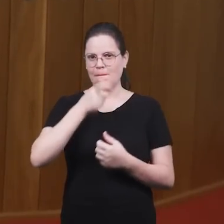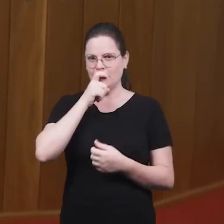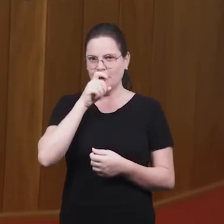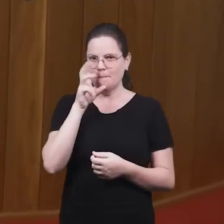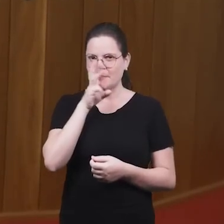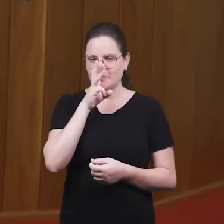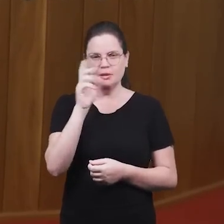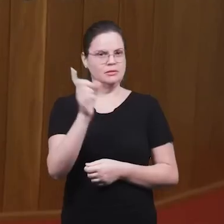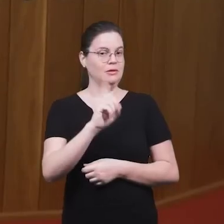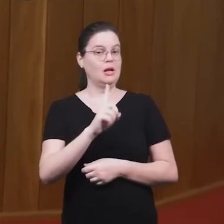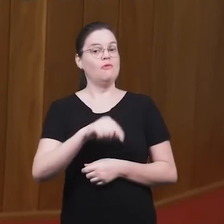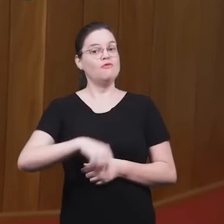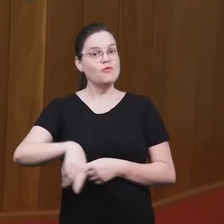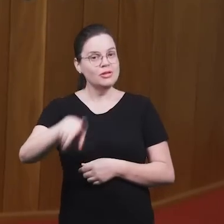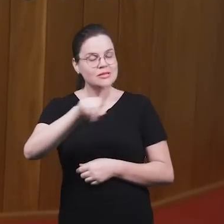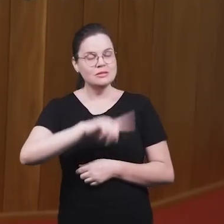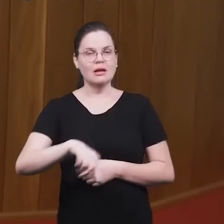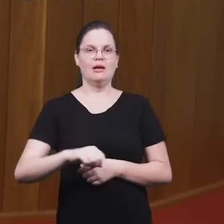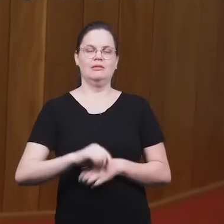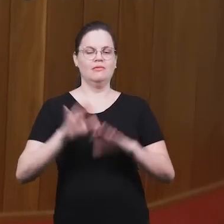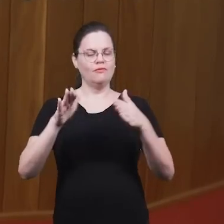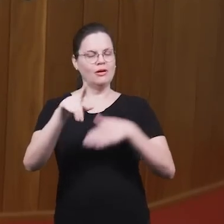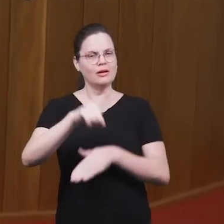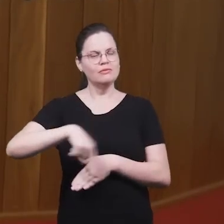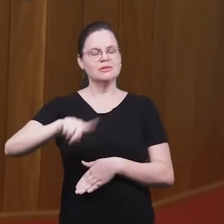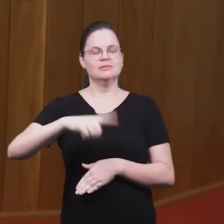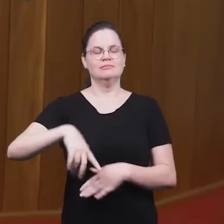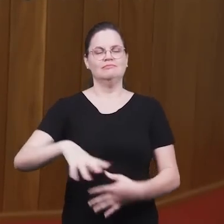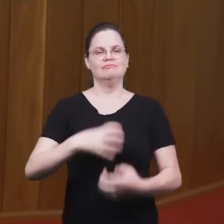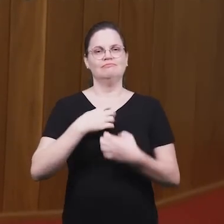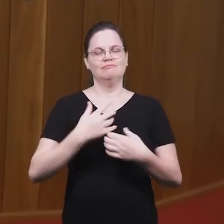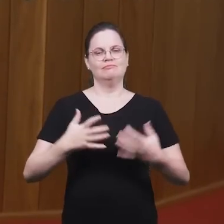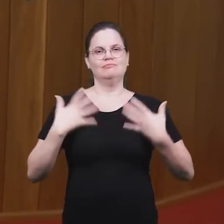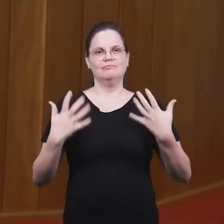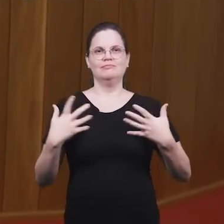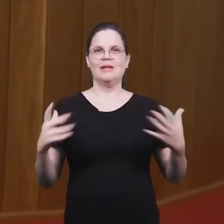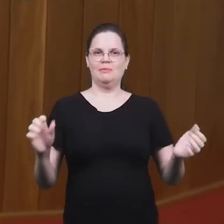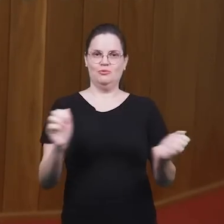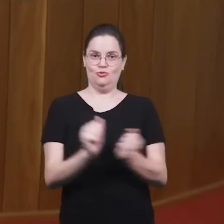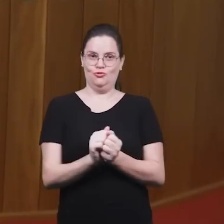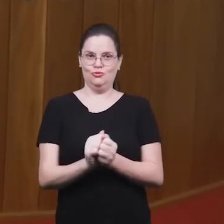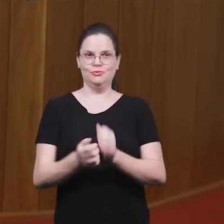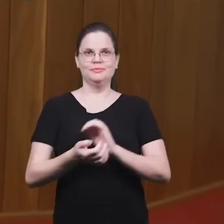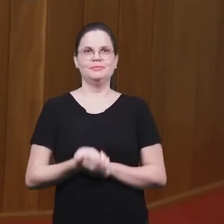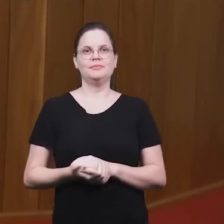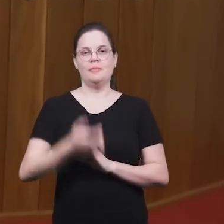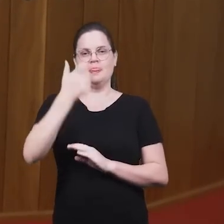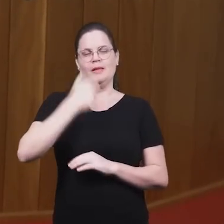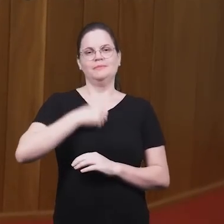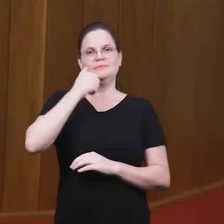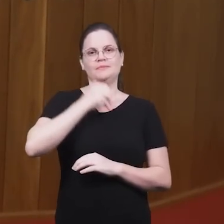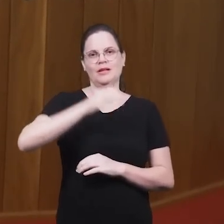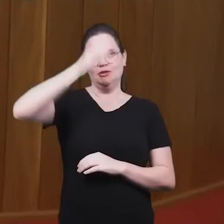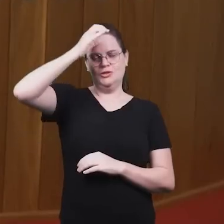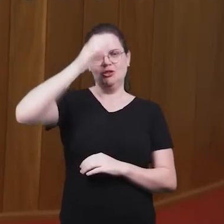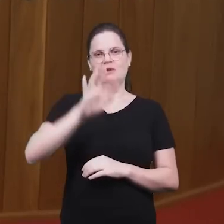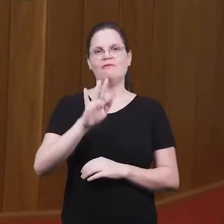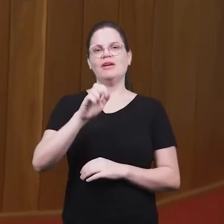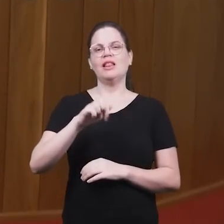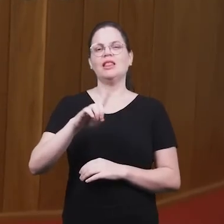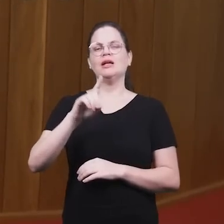para vocês. E essa é a nossa grande alegria de estarmos juntos. Tia Fernanda é de qual